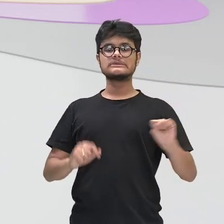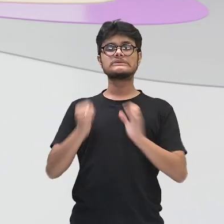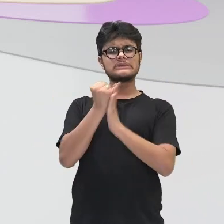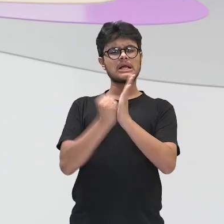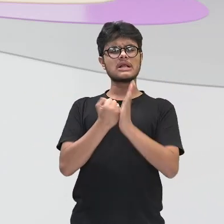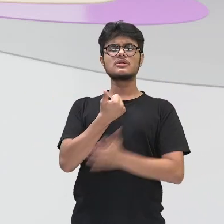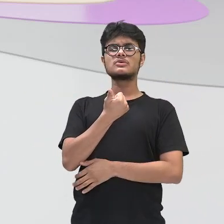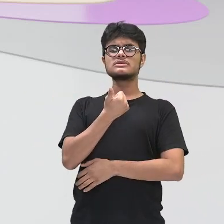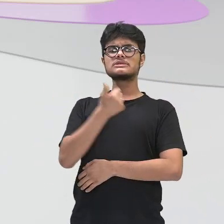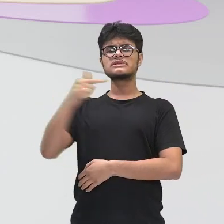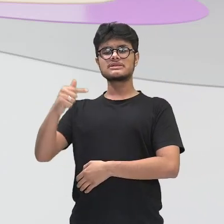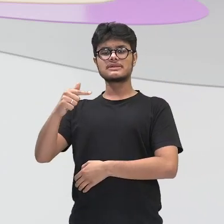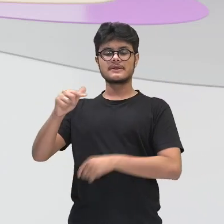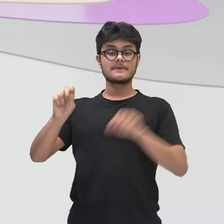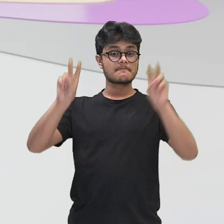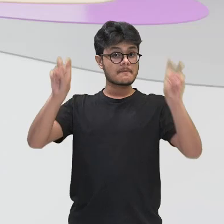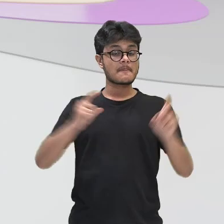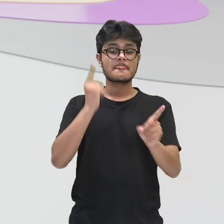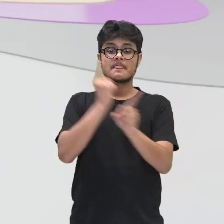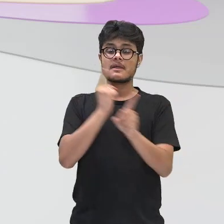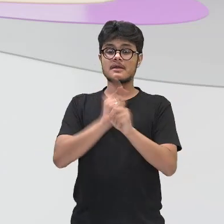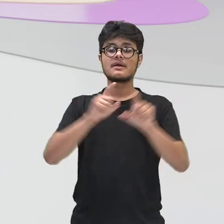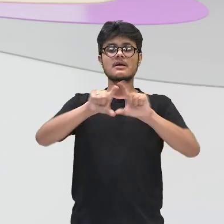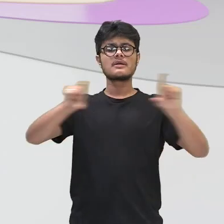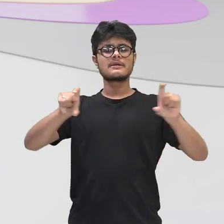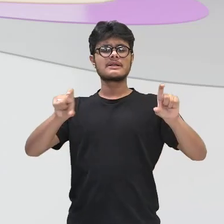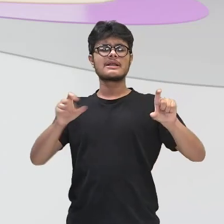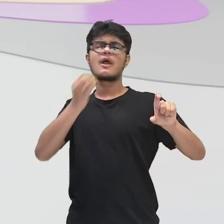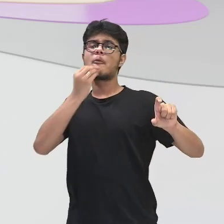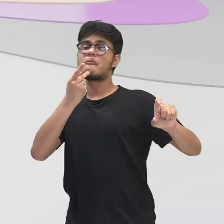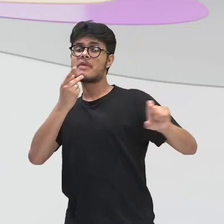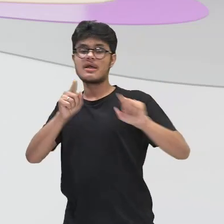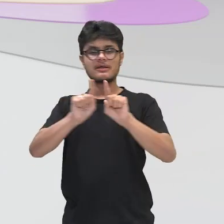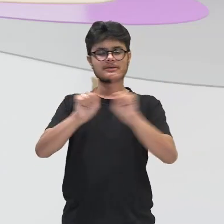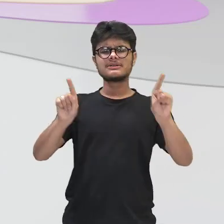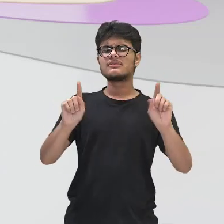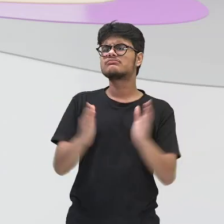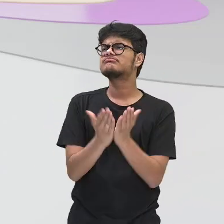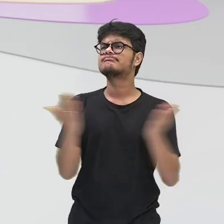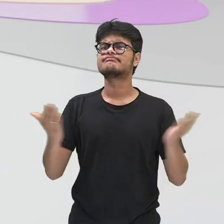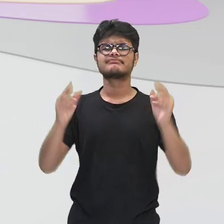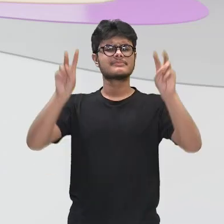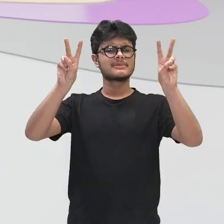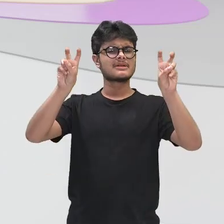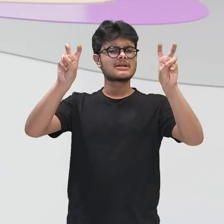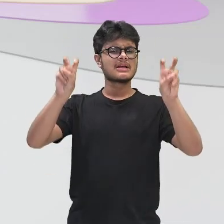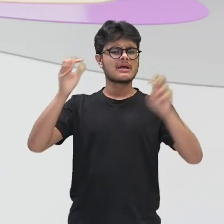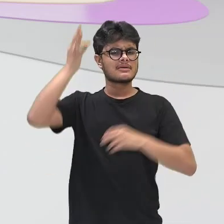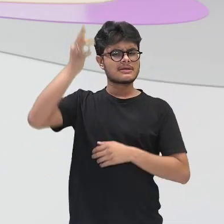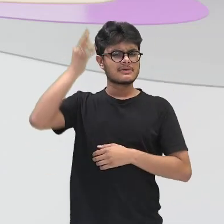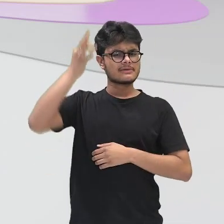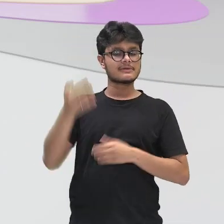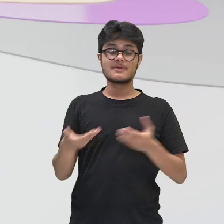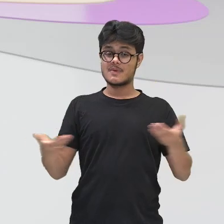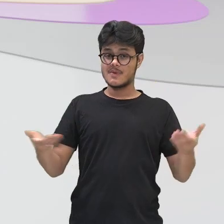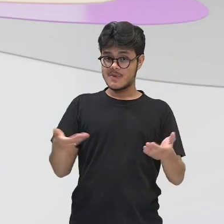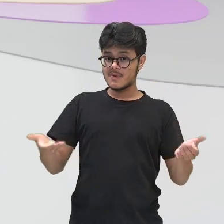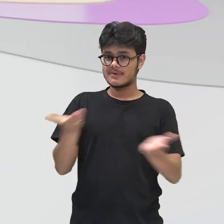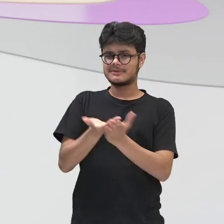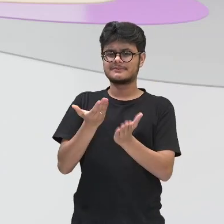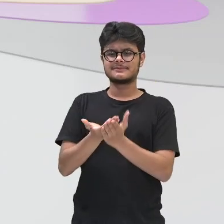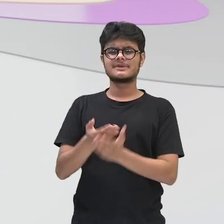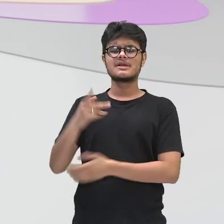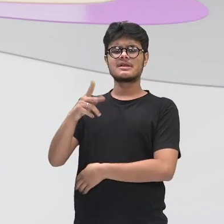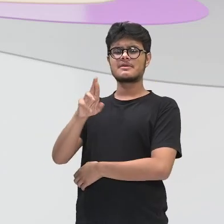descobriram aí a teoria das probabilidades, né? E essa teoria das probabilidades é o tema do nosso